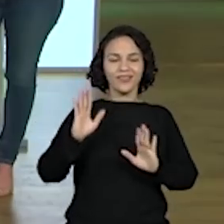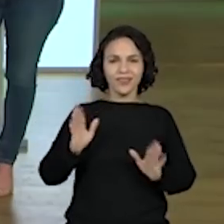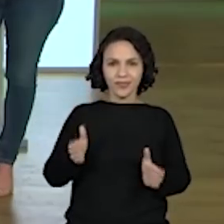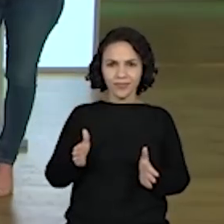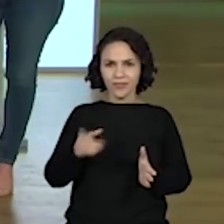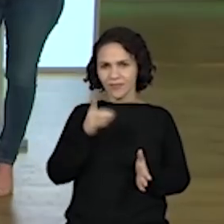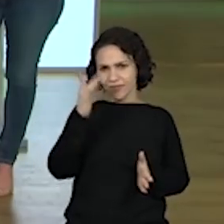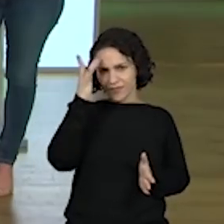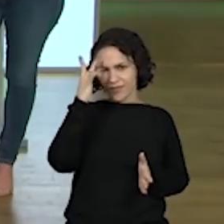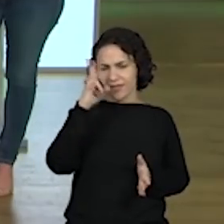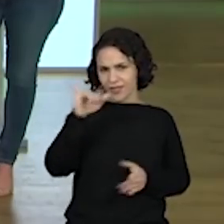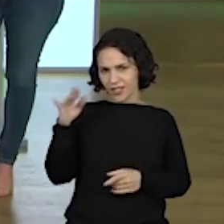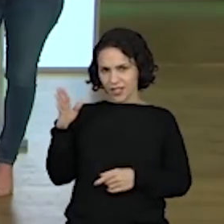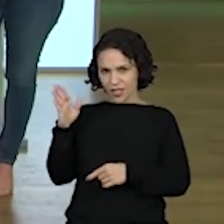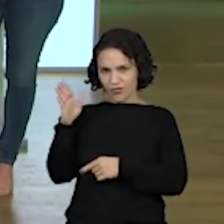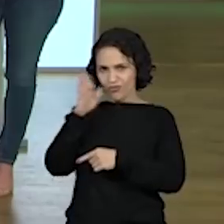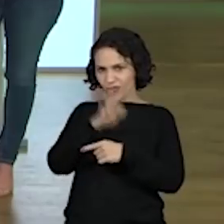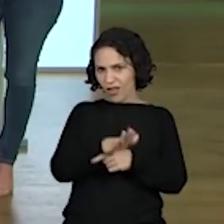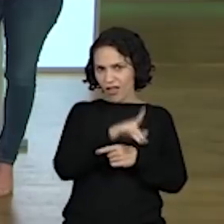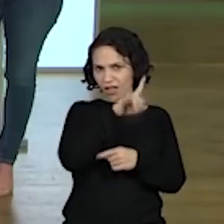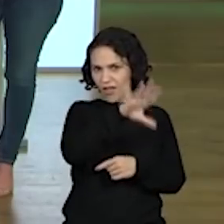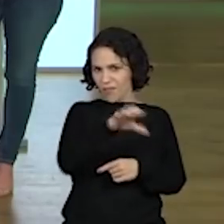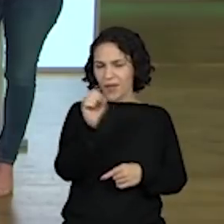vai buscá-los, disse a professora Cristina.